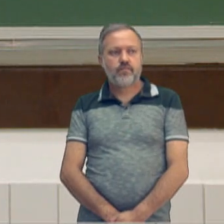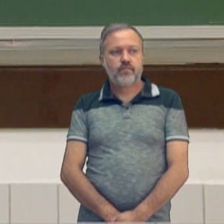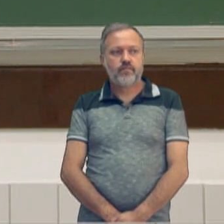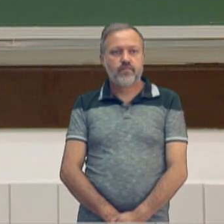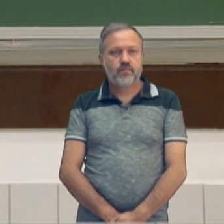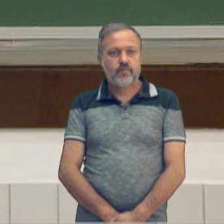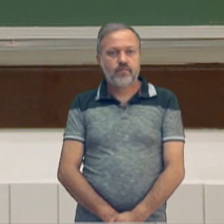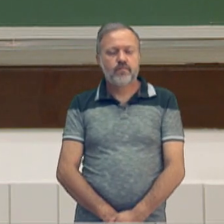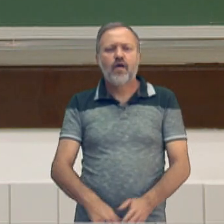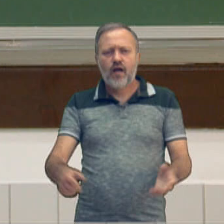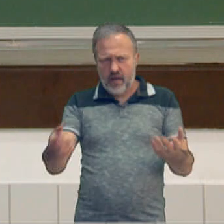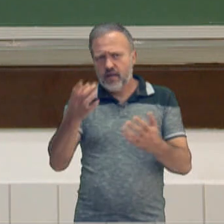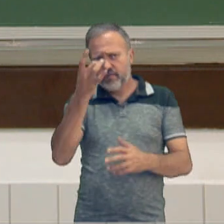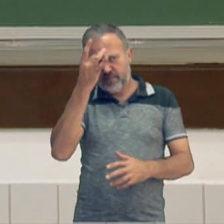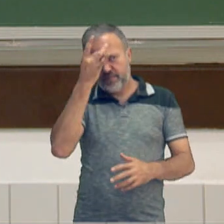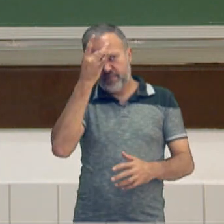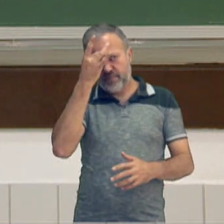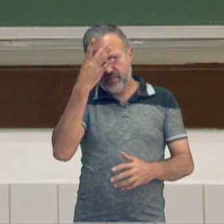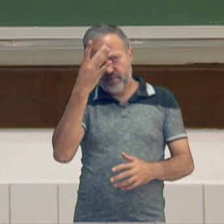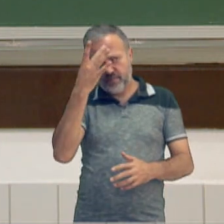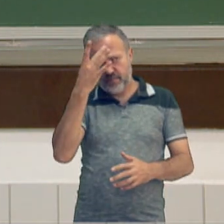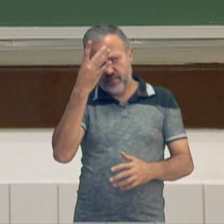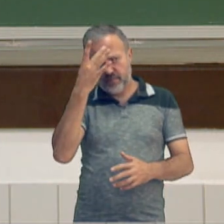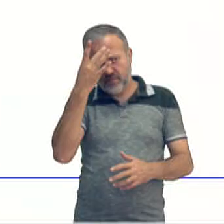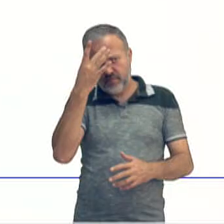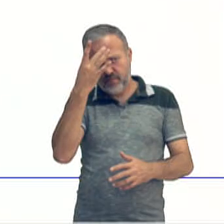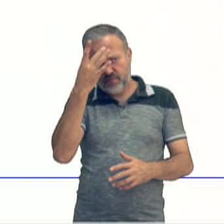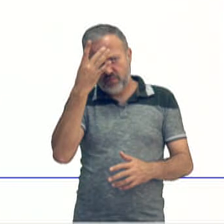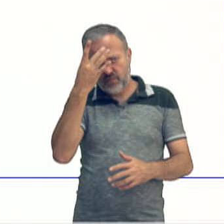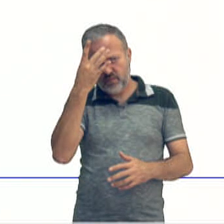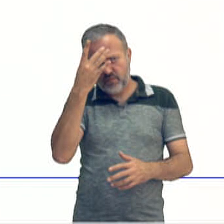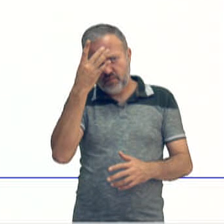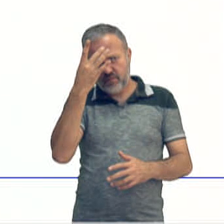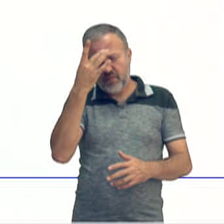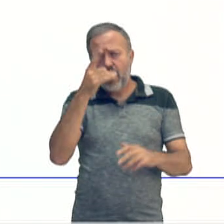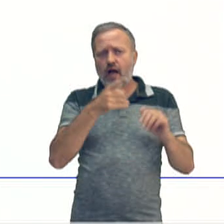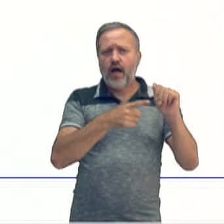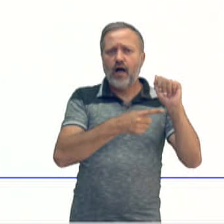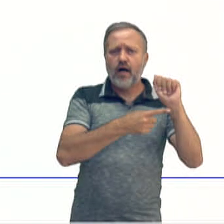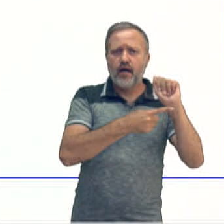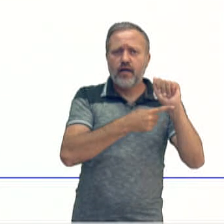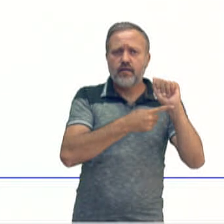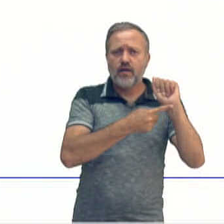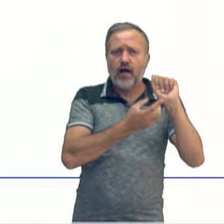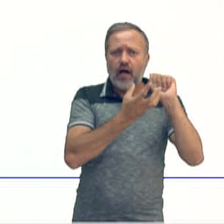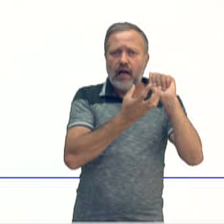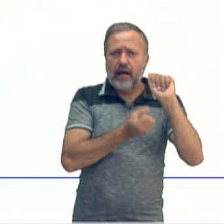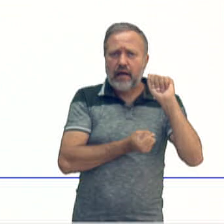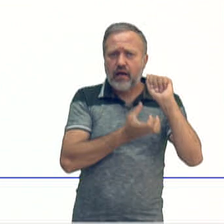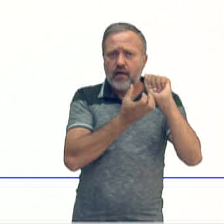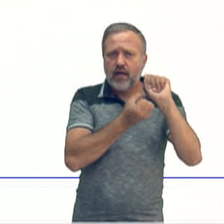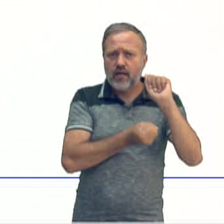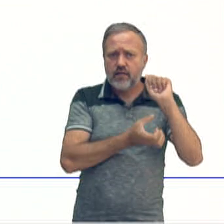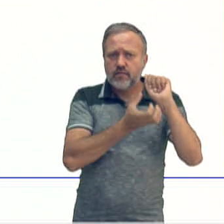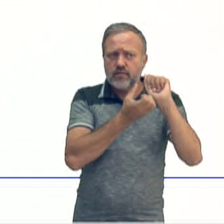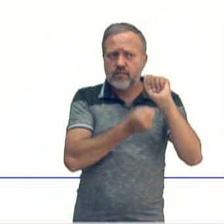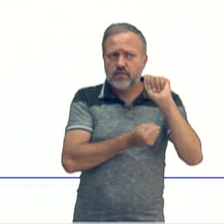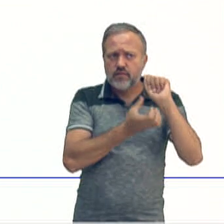Então, gente, esse estava fácil, né? Vamos ver lá então. Atuar como catalisadores biológicos.